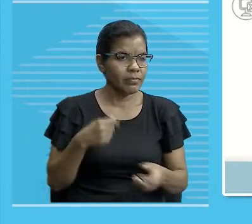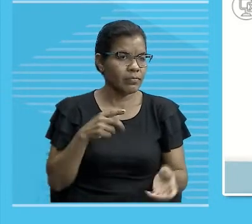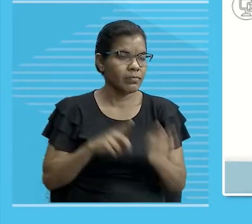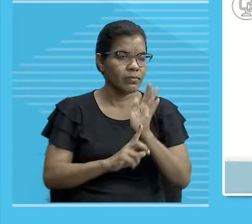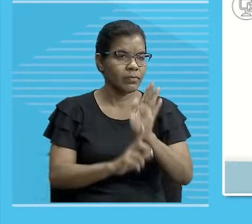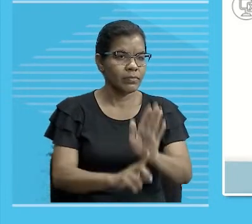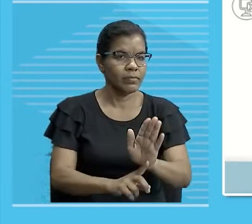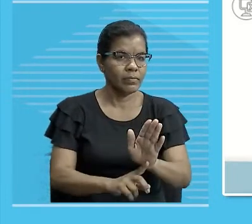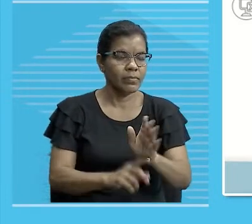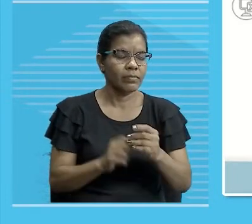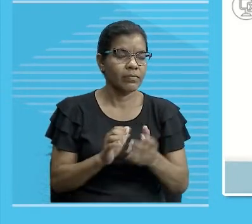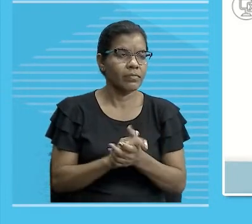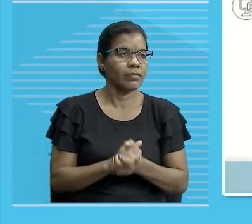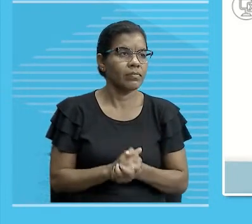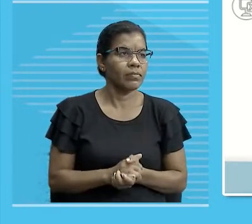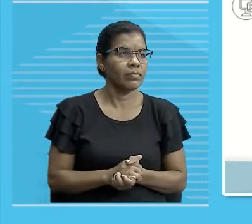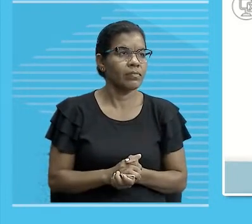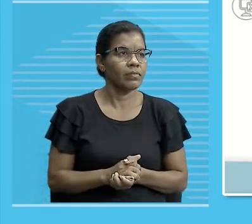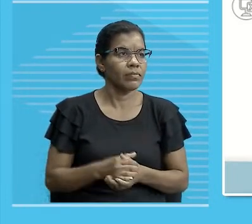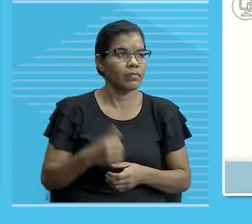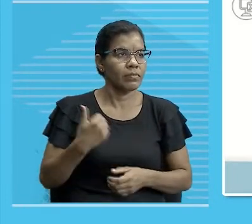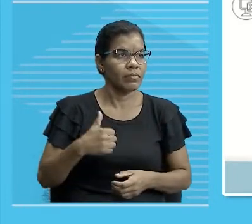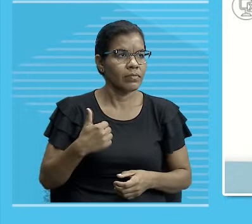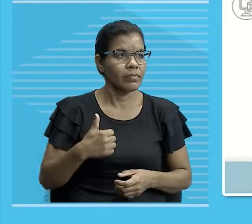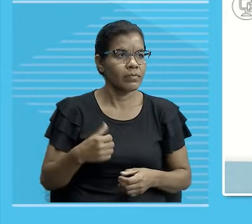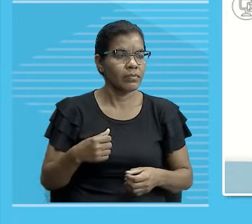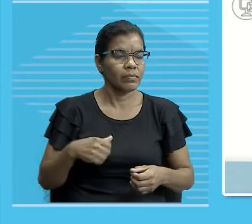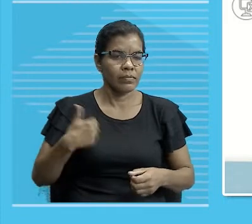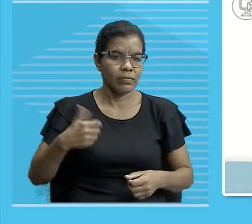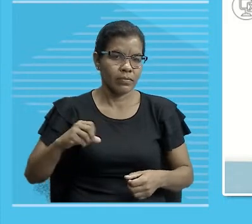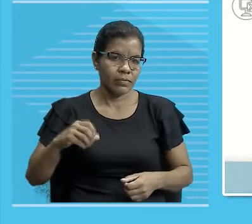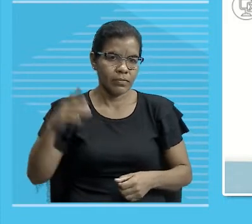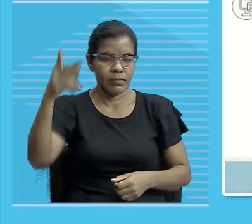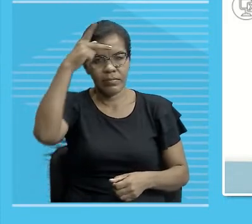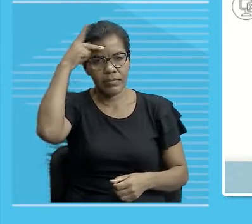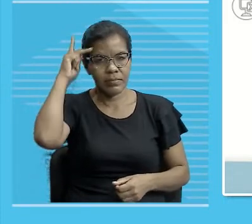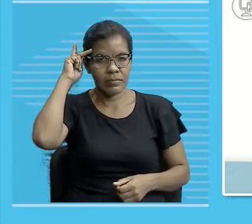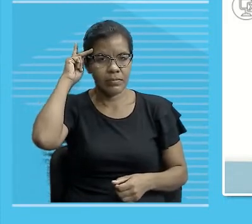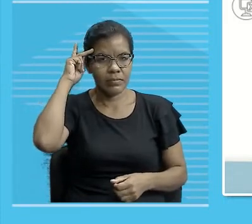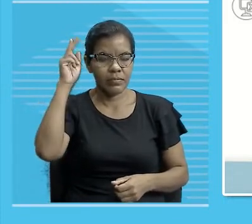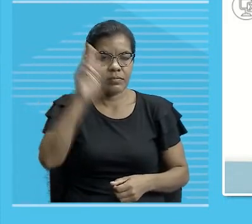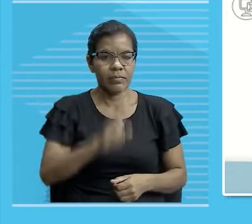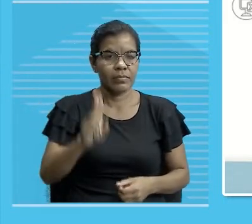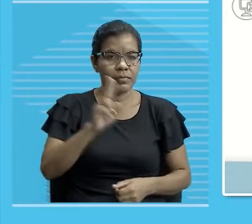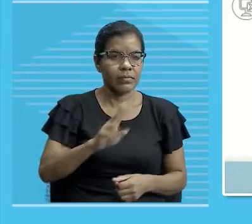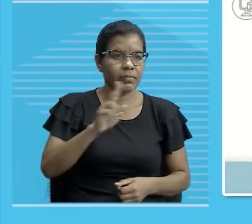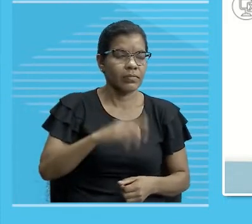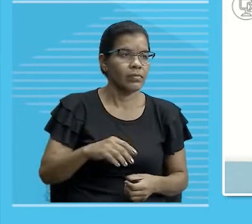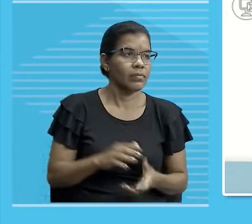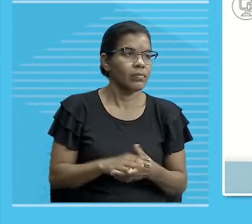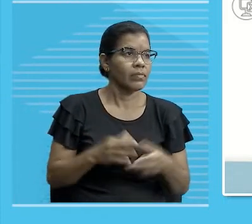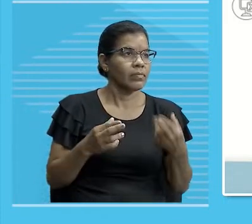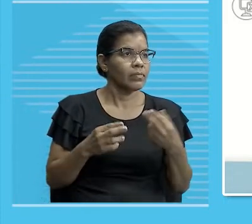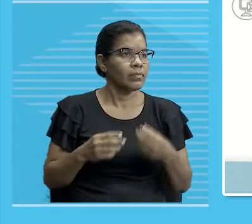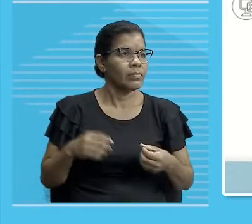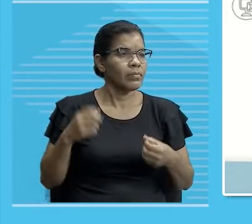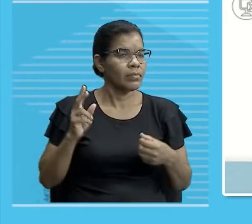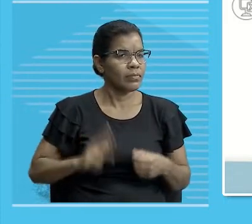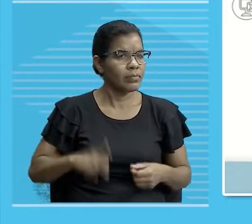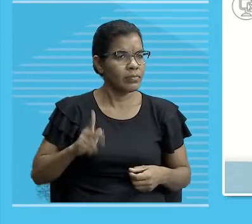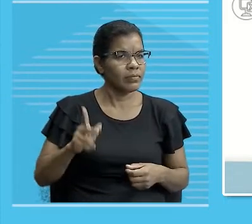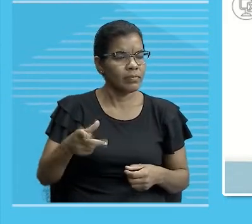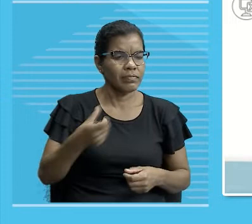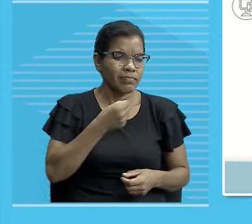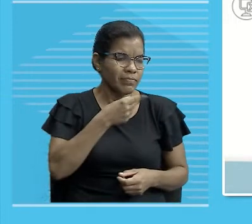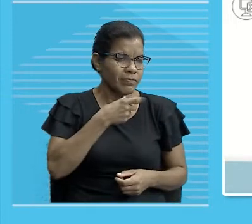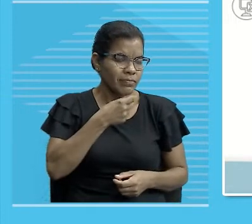mostrando que uma entre 10 pessoas usava regularmente esses medicamentos. Quer